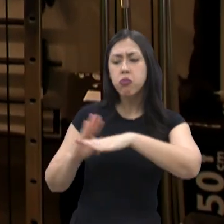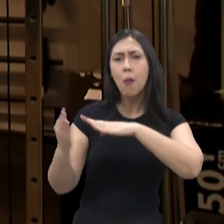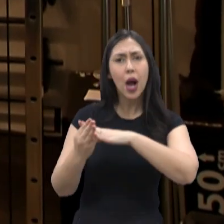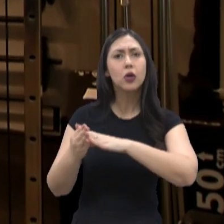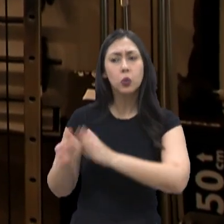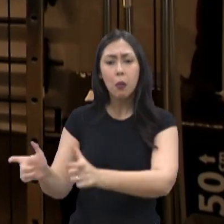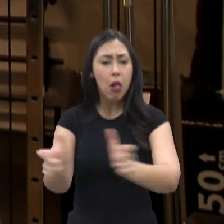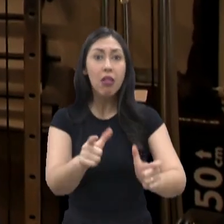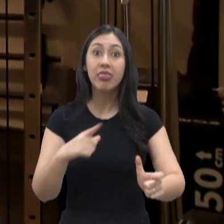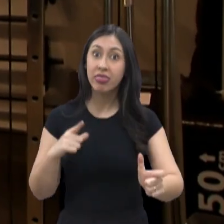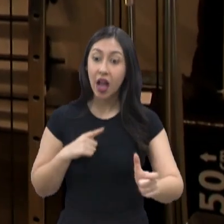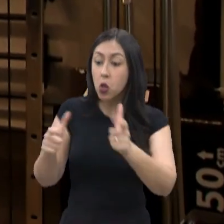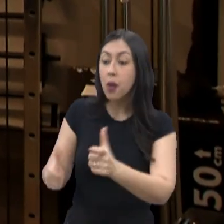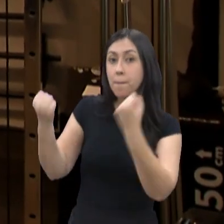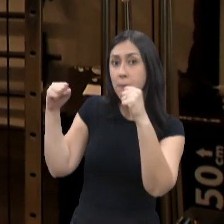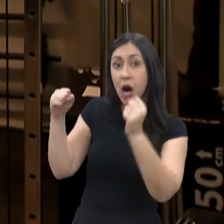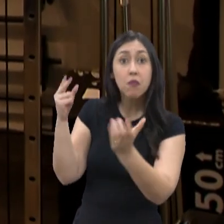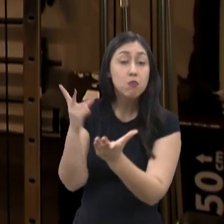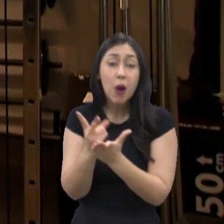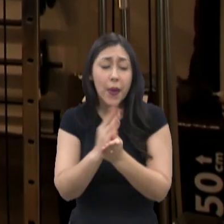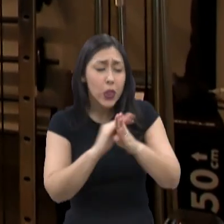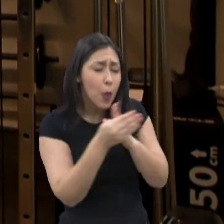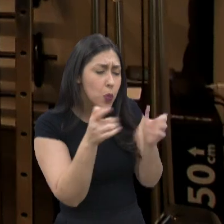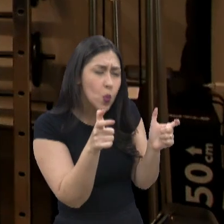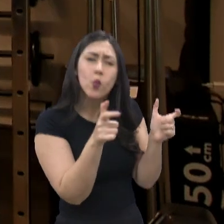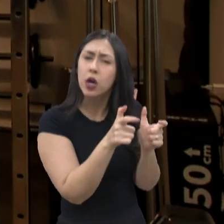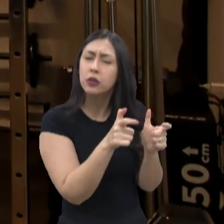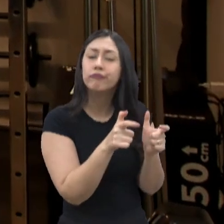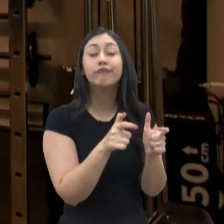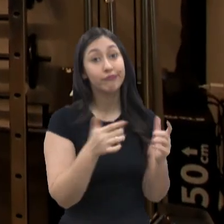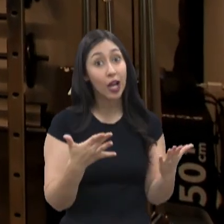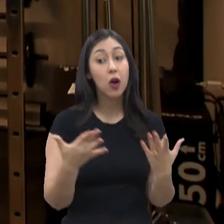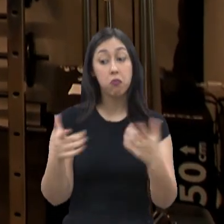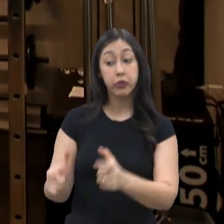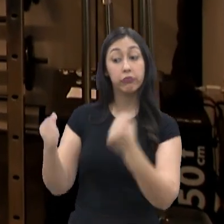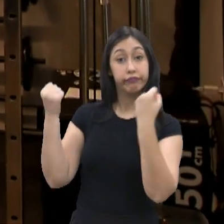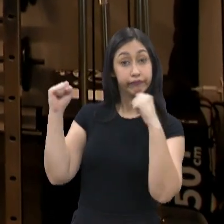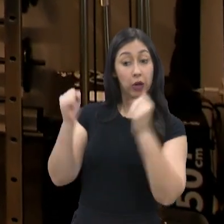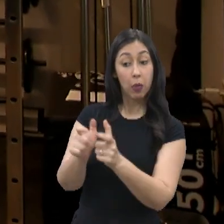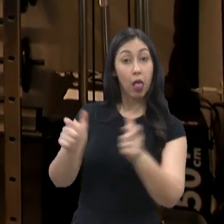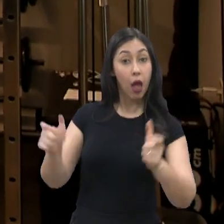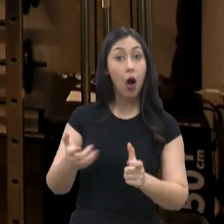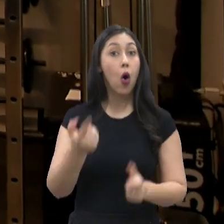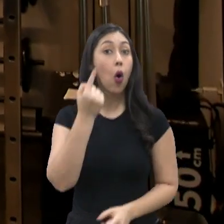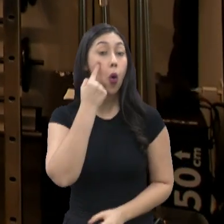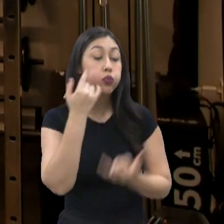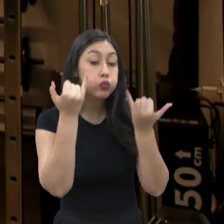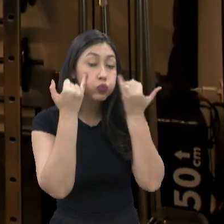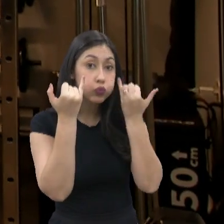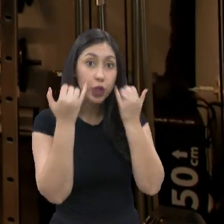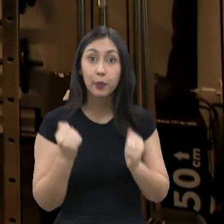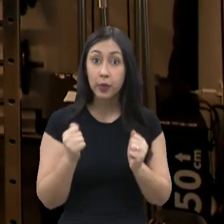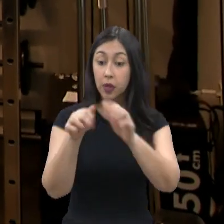perto? Seja um bairro menor ou maior? Pois é, o número tem crescido e dá só uma olhada nesse dado que eu separei. O mercado global